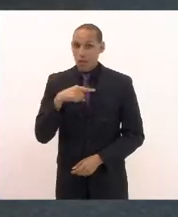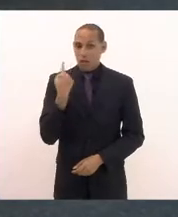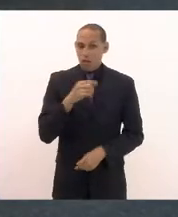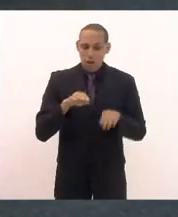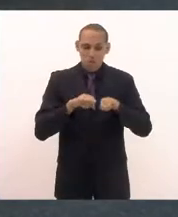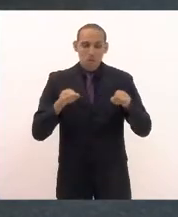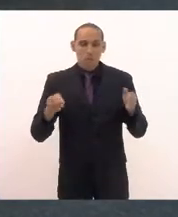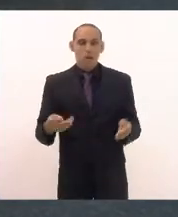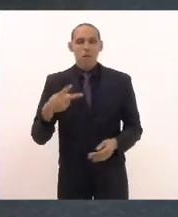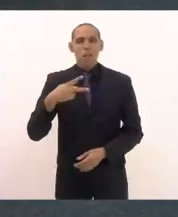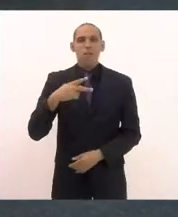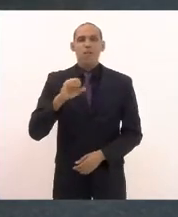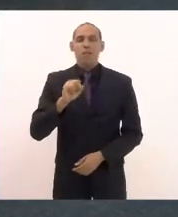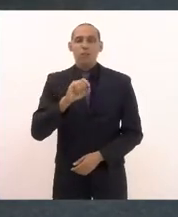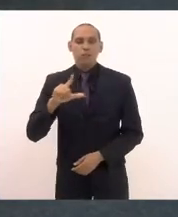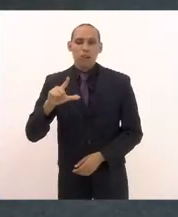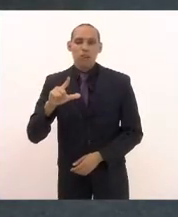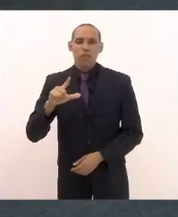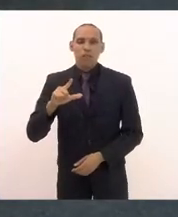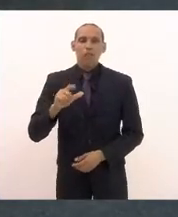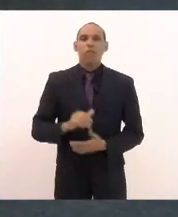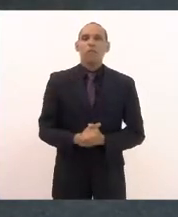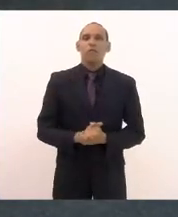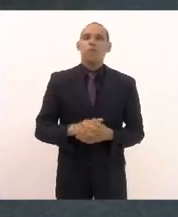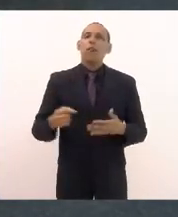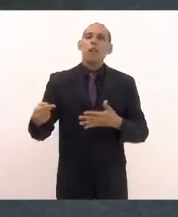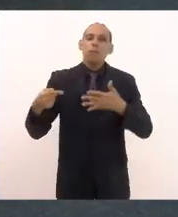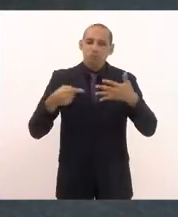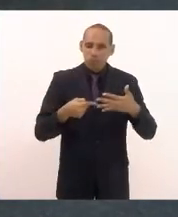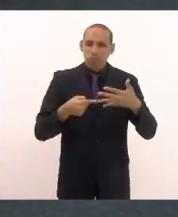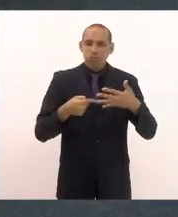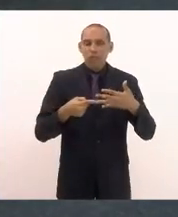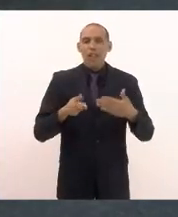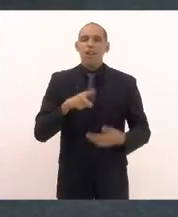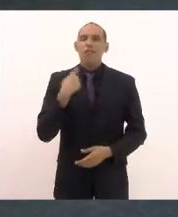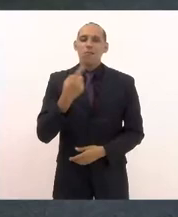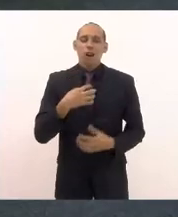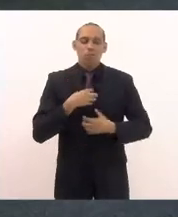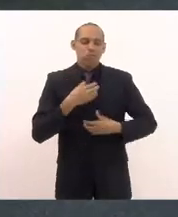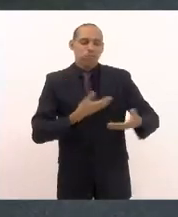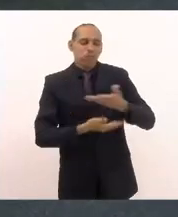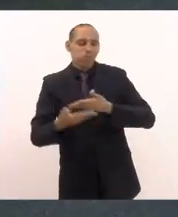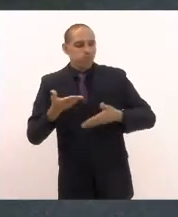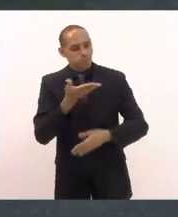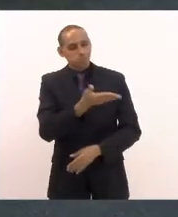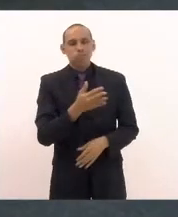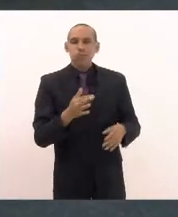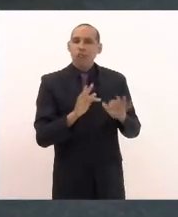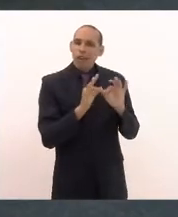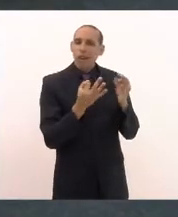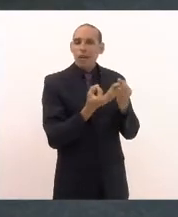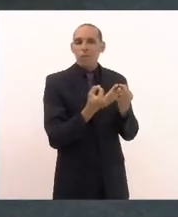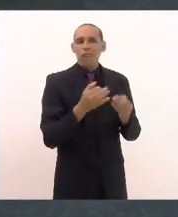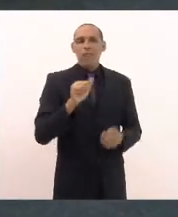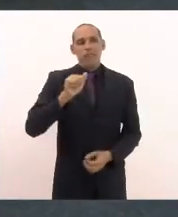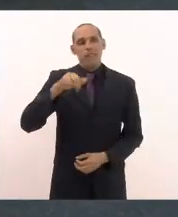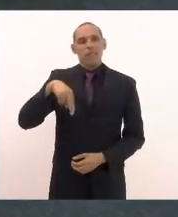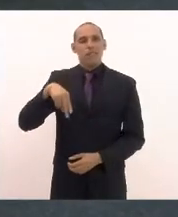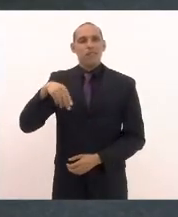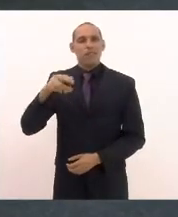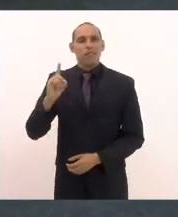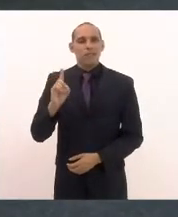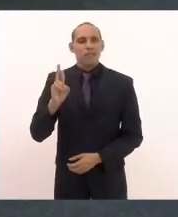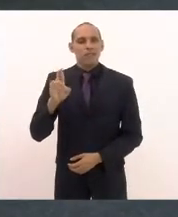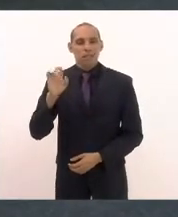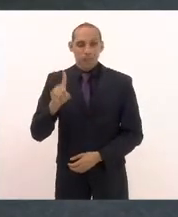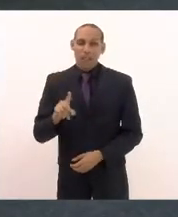nos solidarizamos com a família de André, e também, não só isso, senhora presidenta,